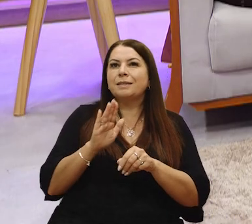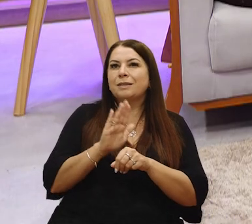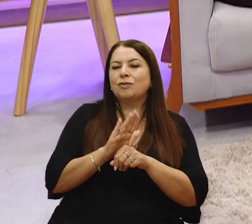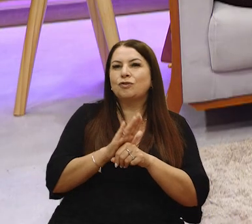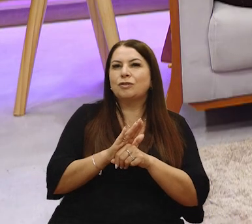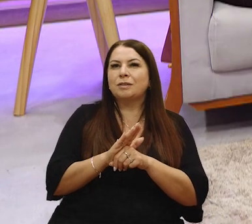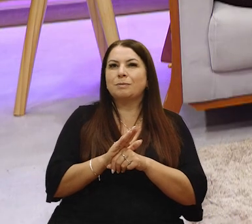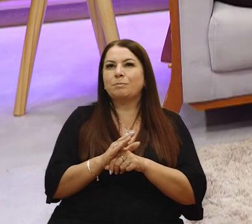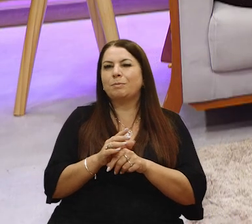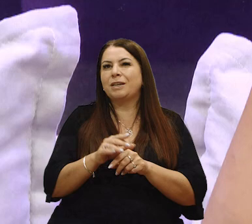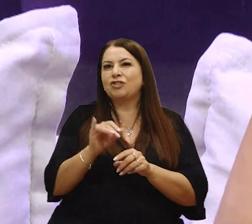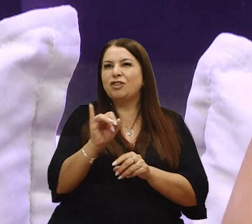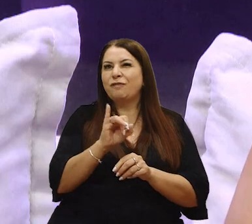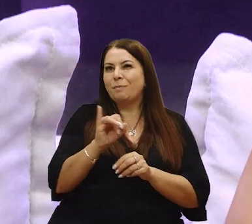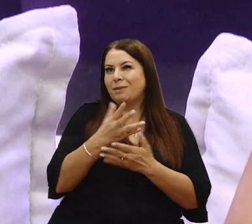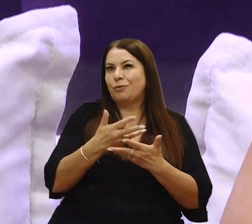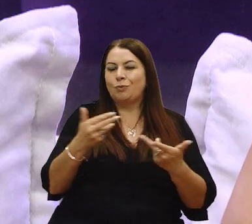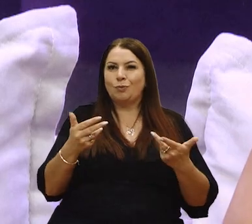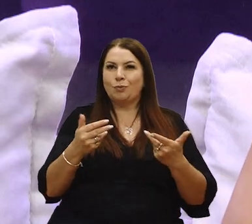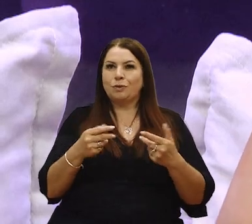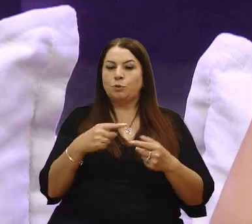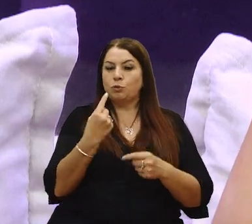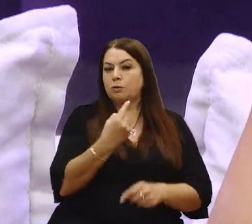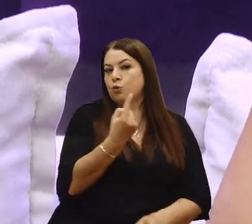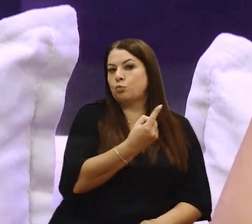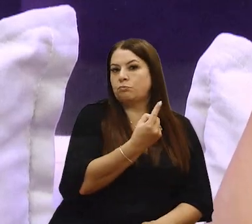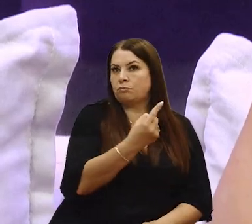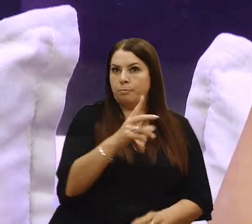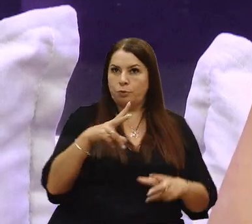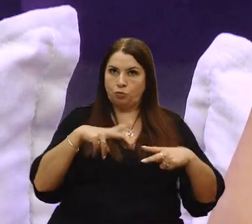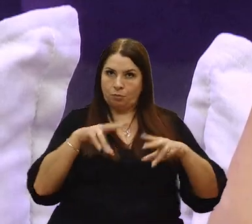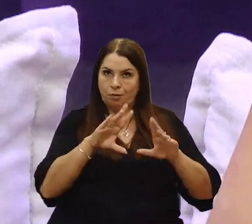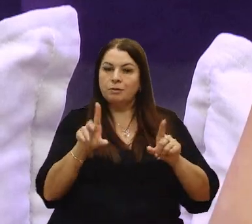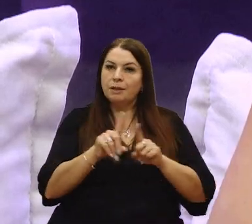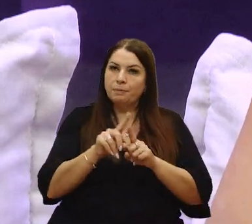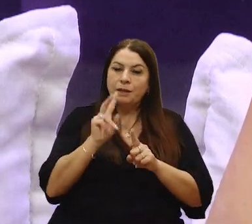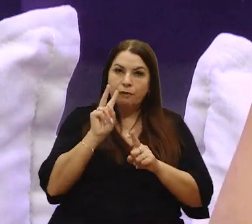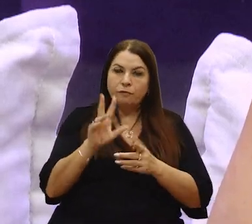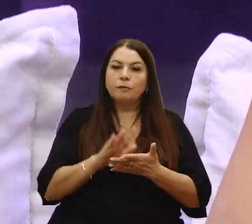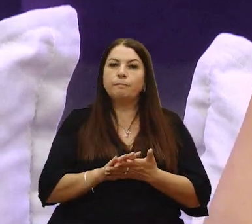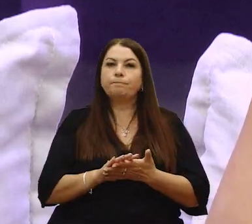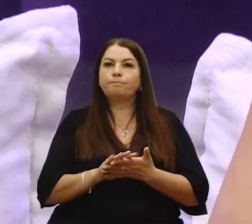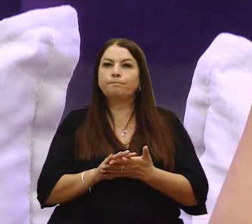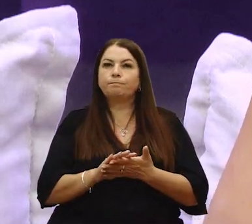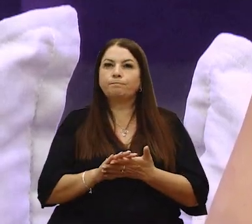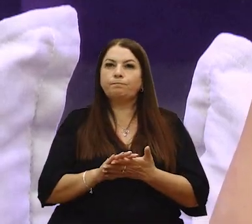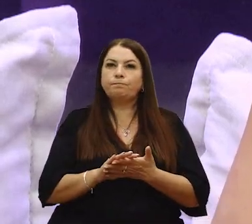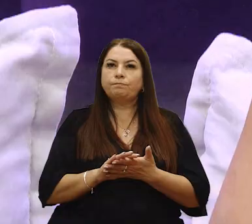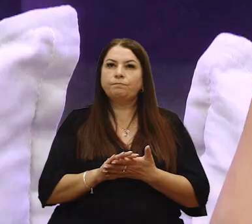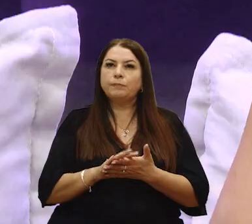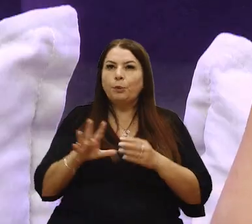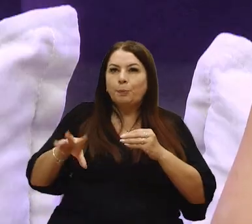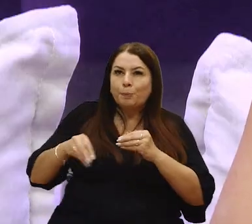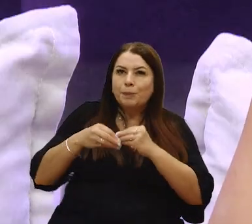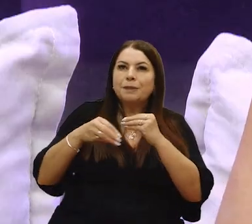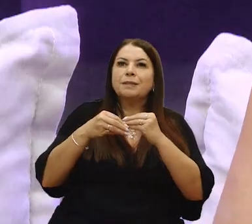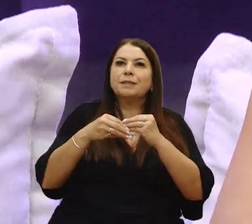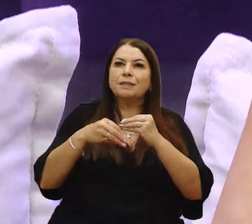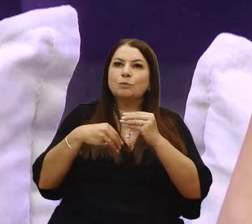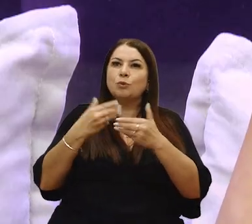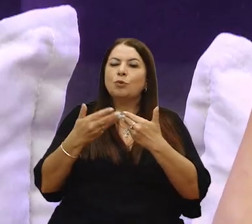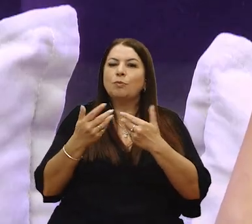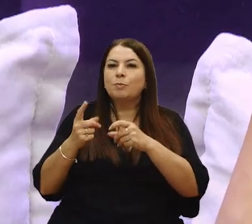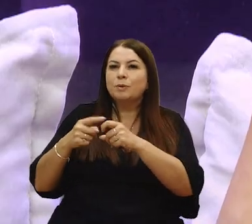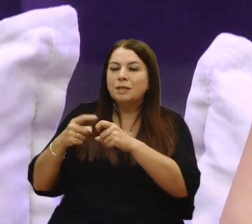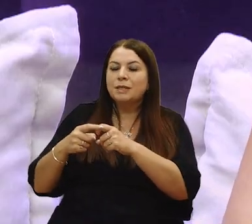retorno rápido? Eu comecei a ter retorno já no primeiro mês. Nossa, muito bom. Eu tive uma melhora bem grande, mas eu foquei